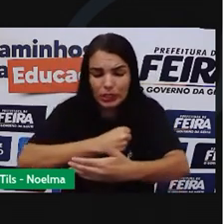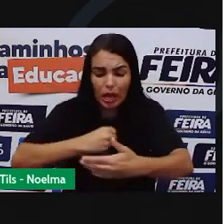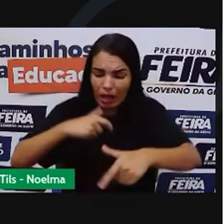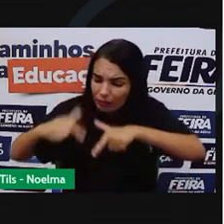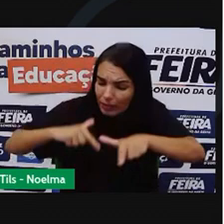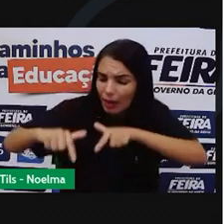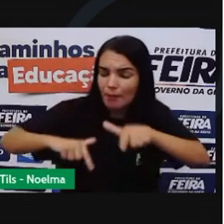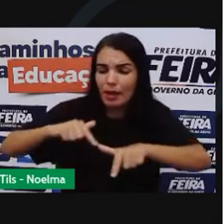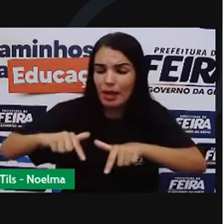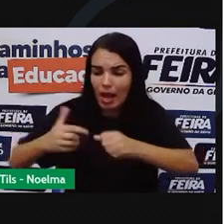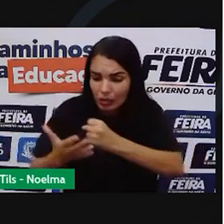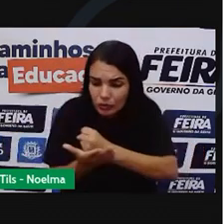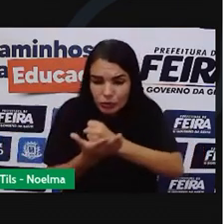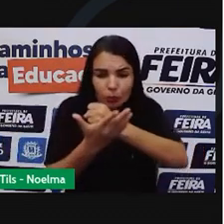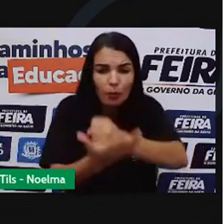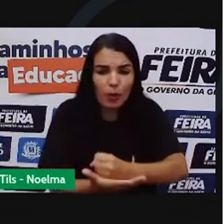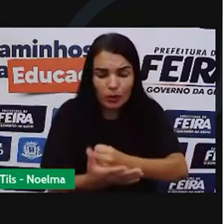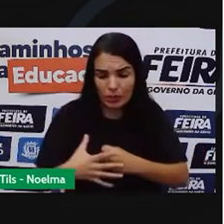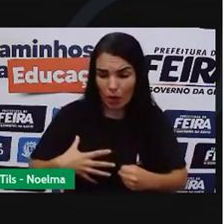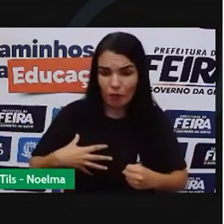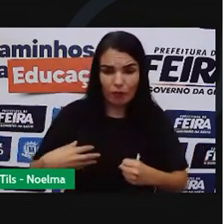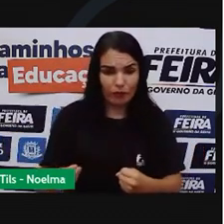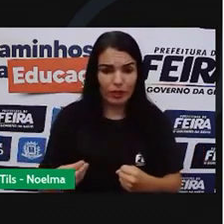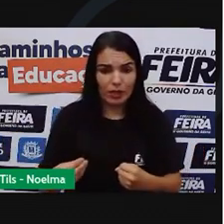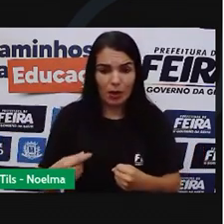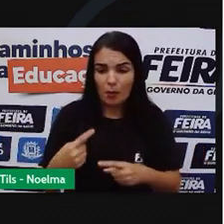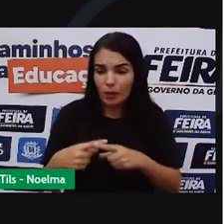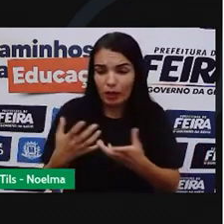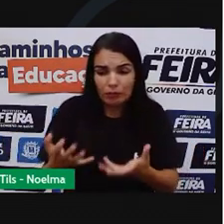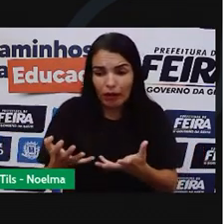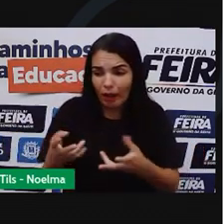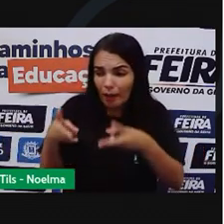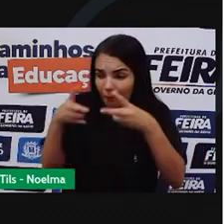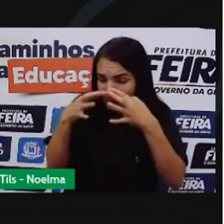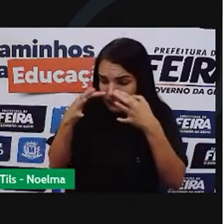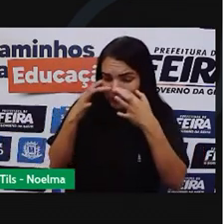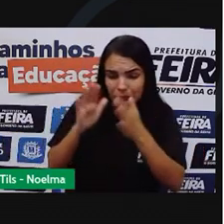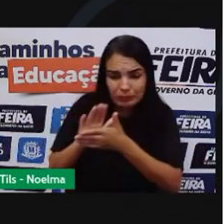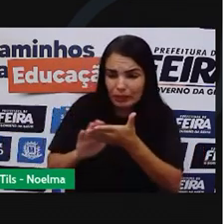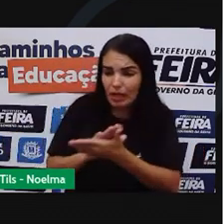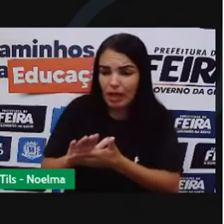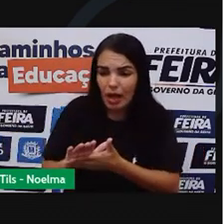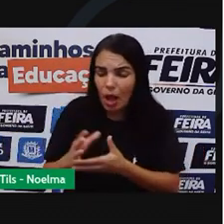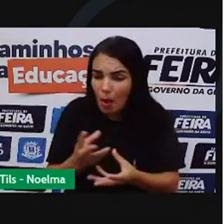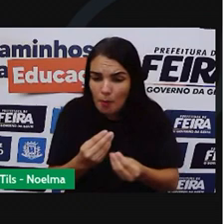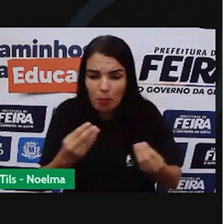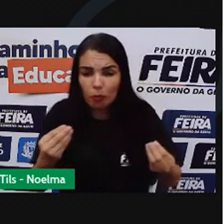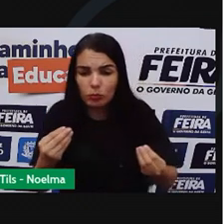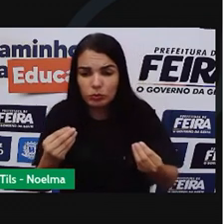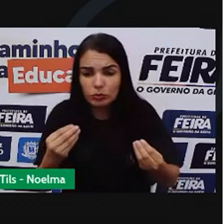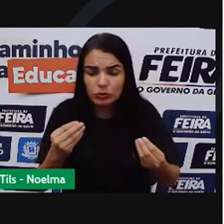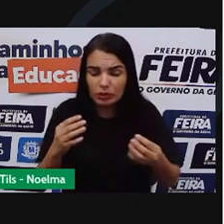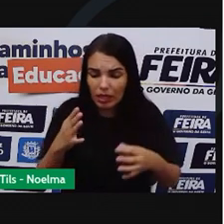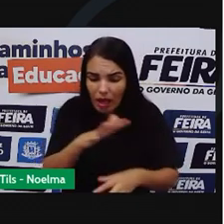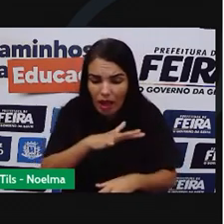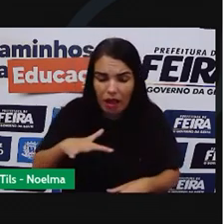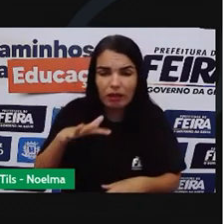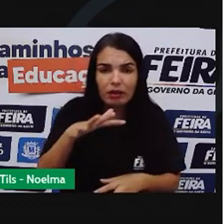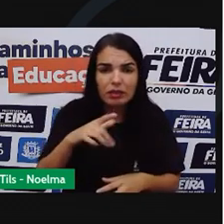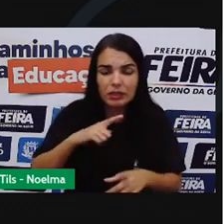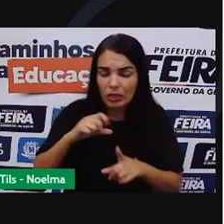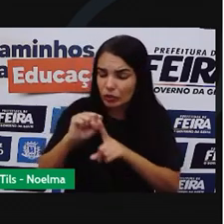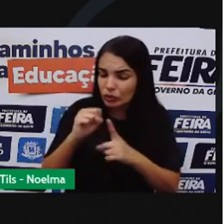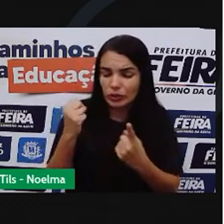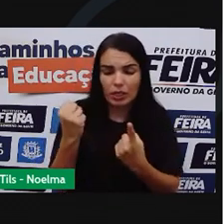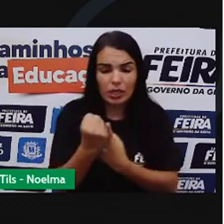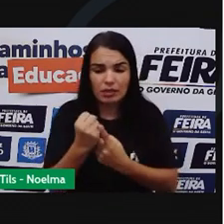trabalhar, dar suporte aos filhos que nem sempre queriam prestar atenção. Muitos deles, sem a socialização, passaram